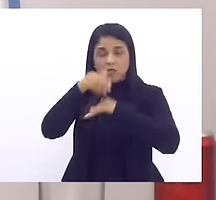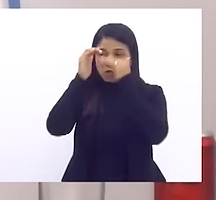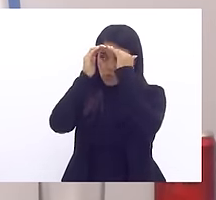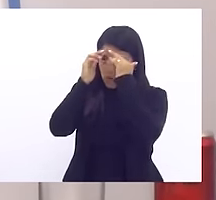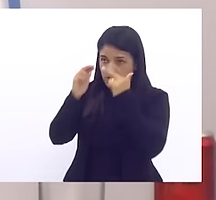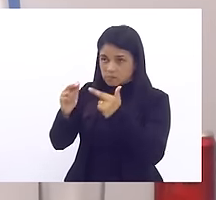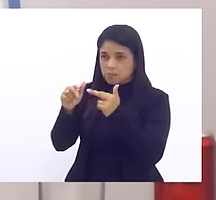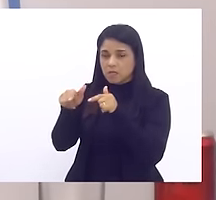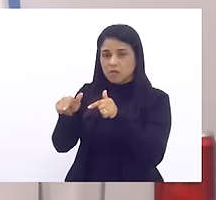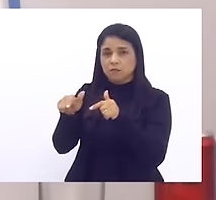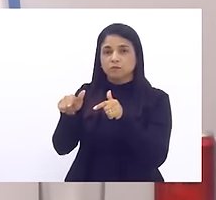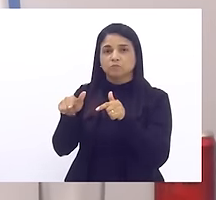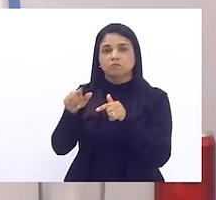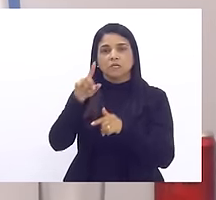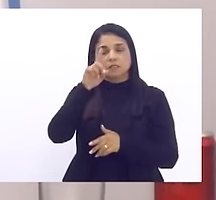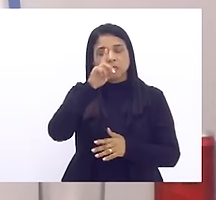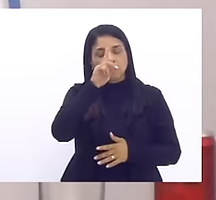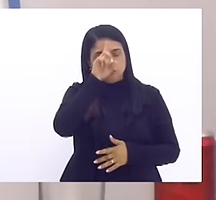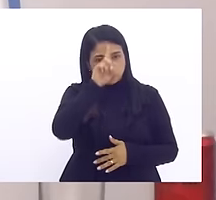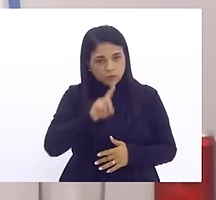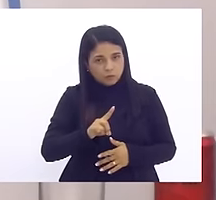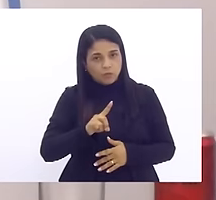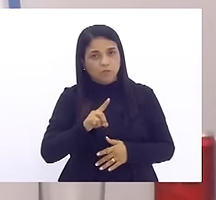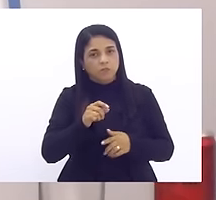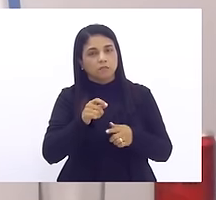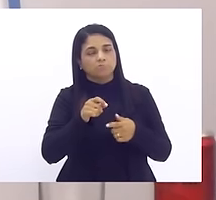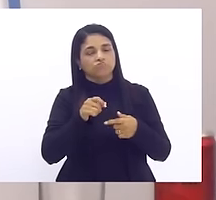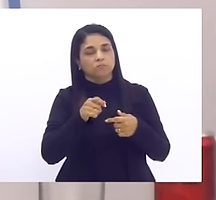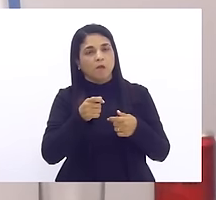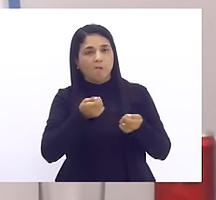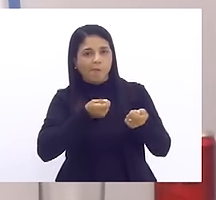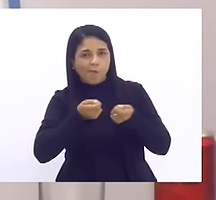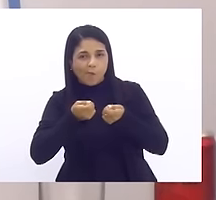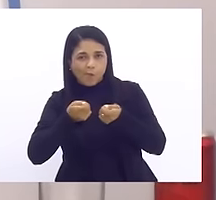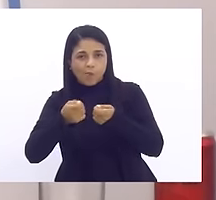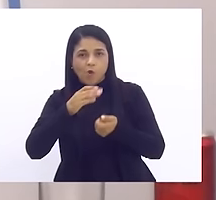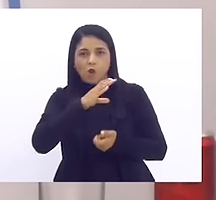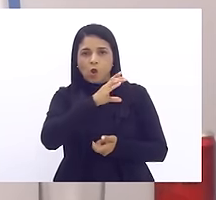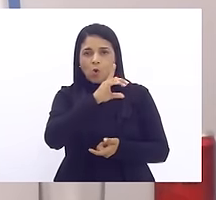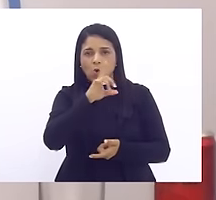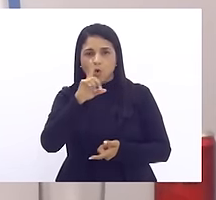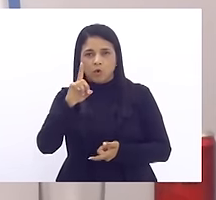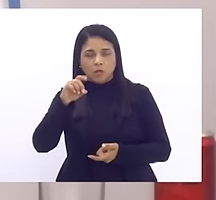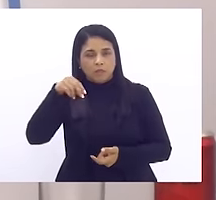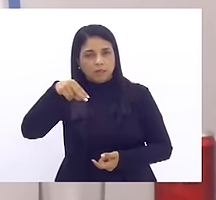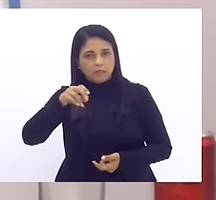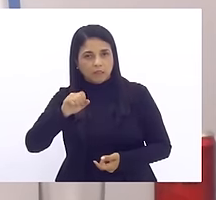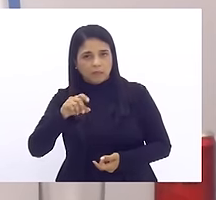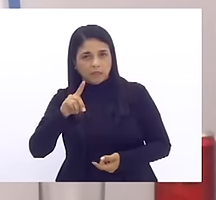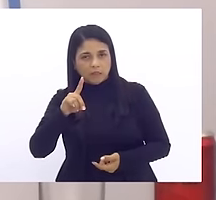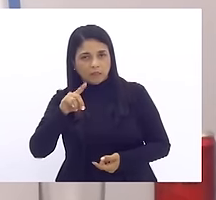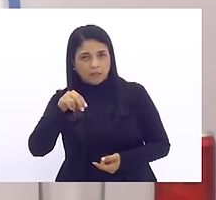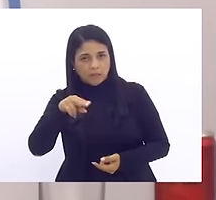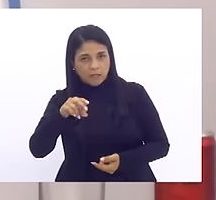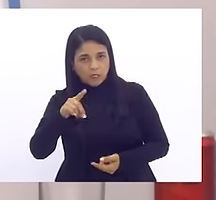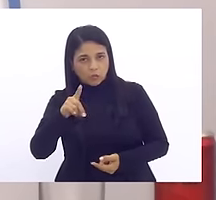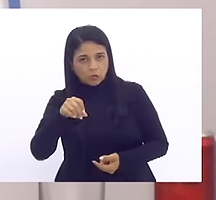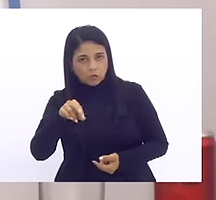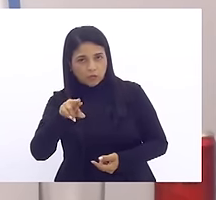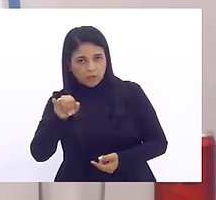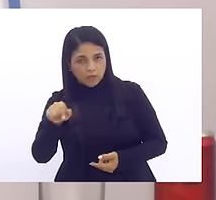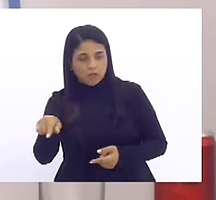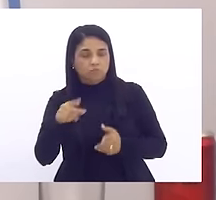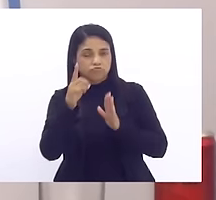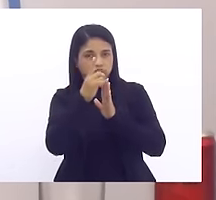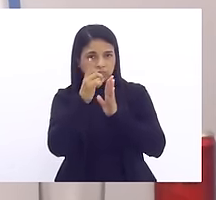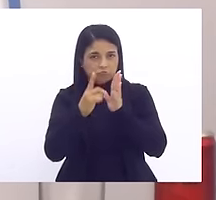Não só está na diretoria lá de operações do Detran coordenadoria de operações do DETRAN mas como o policial militar só sabe do respeito que